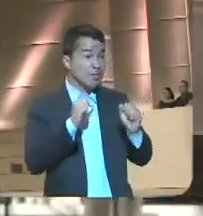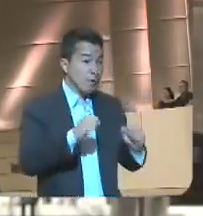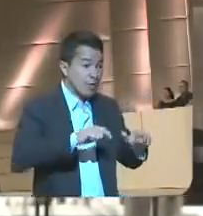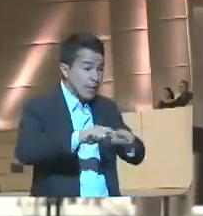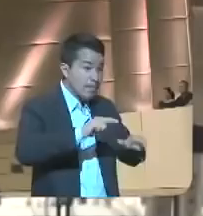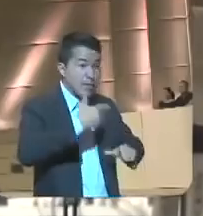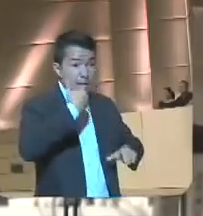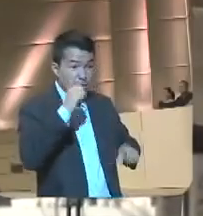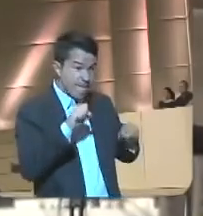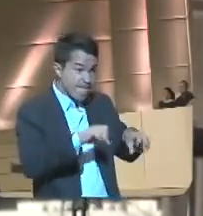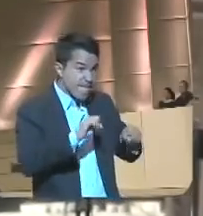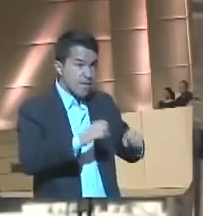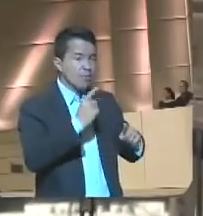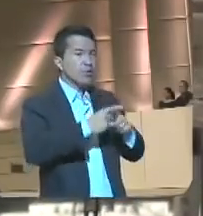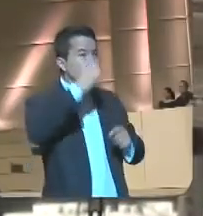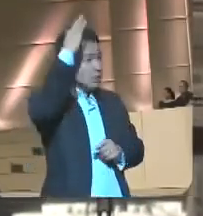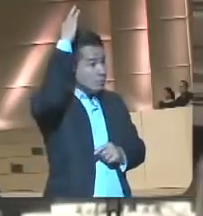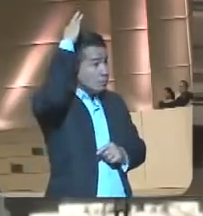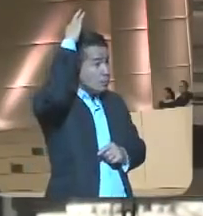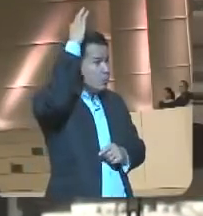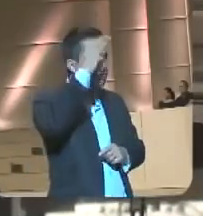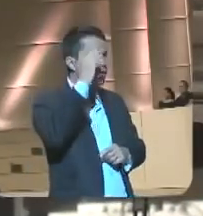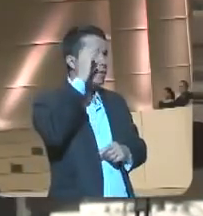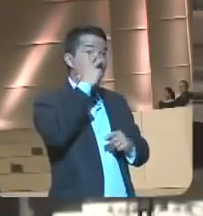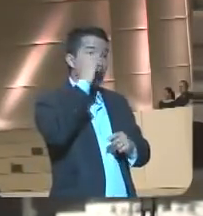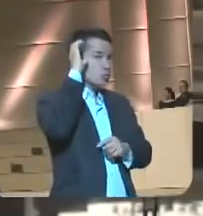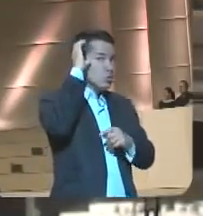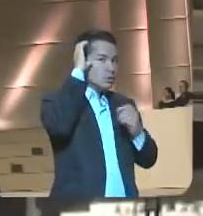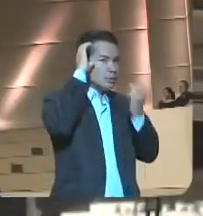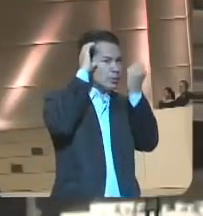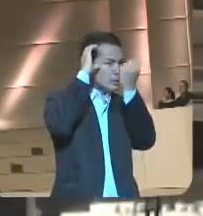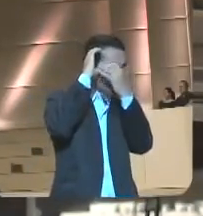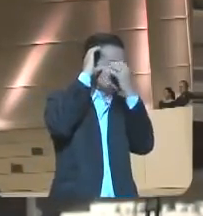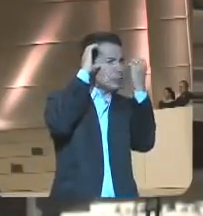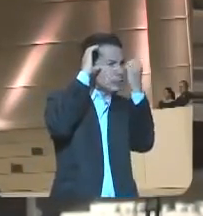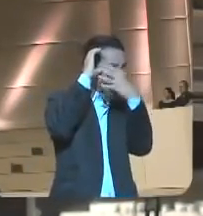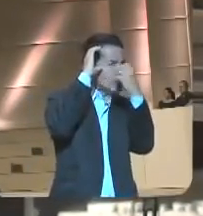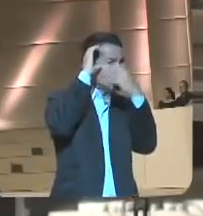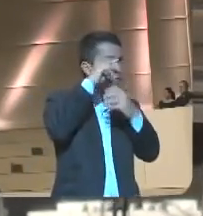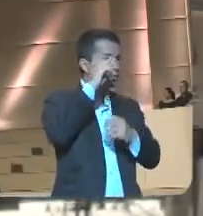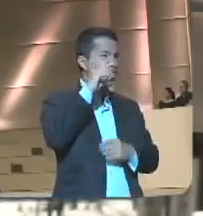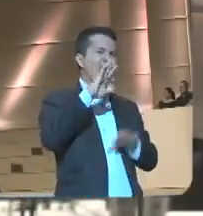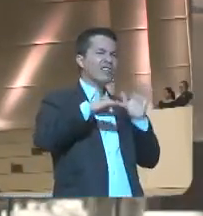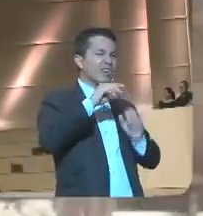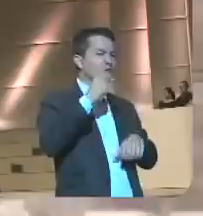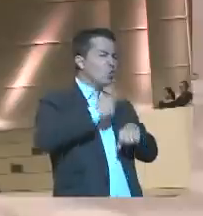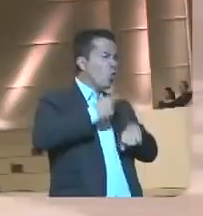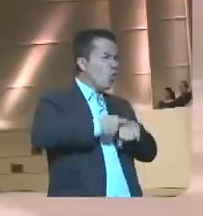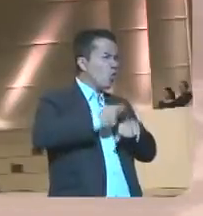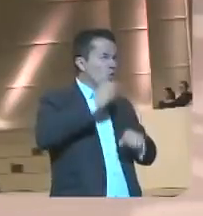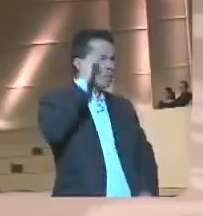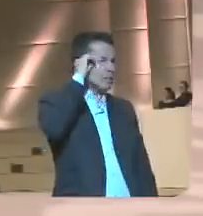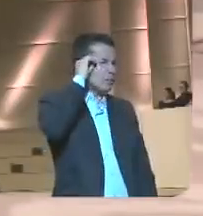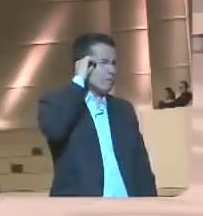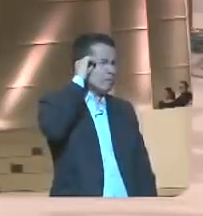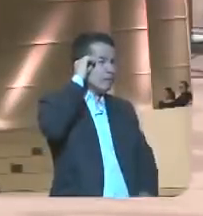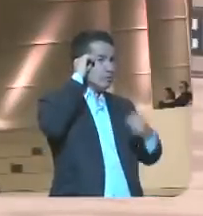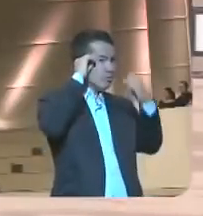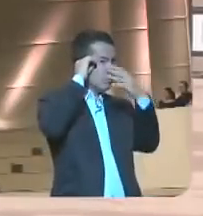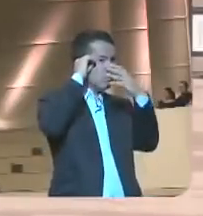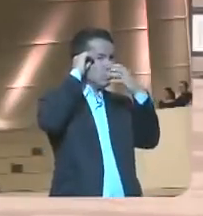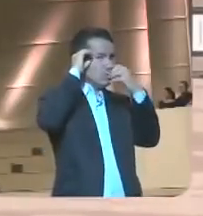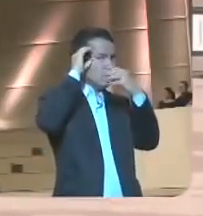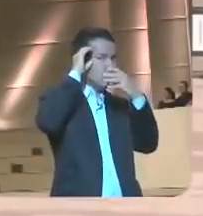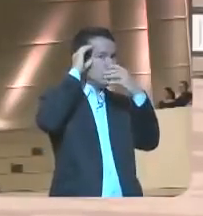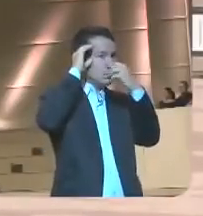porque ensina todas as coisas ea gente começa a entrar numa dimensão diferente da graça de